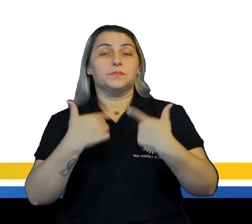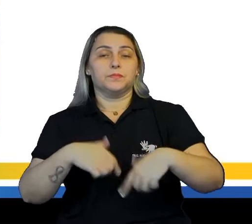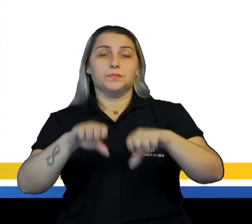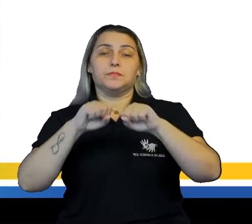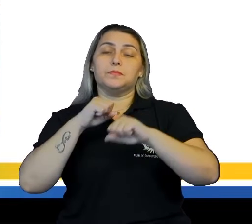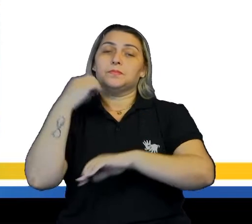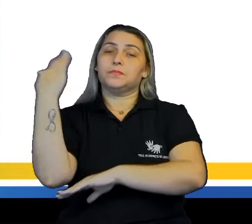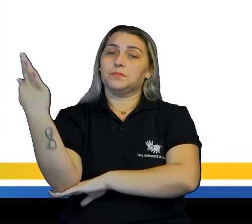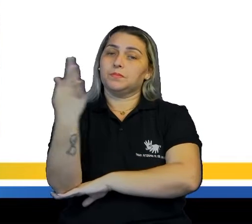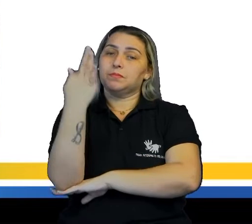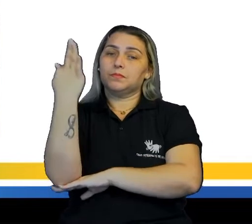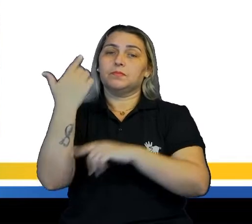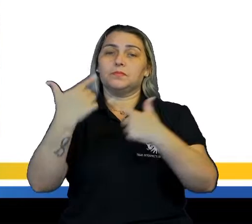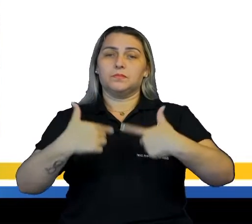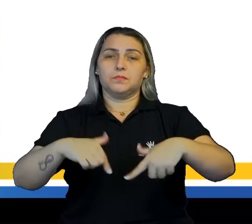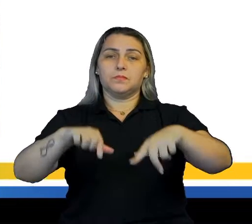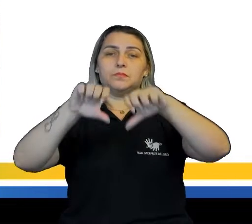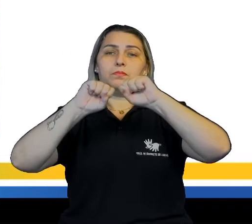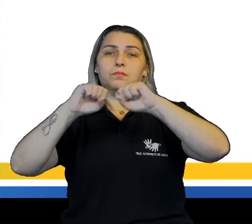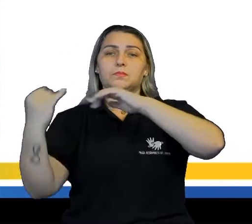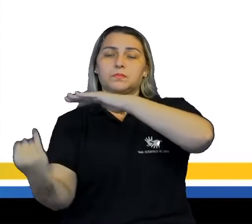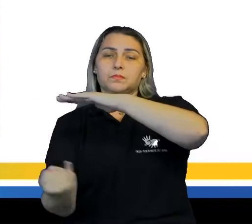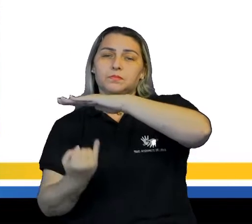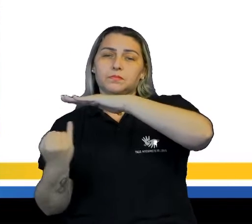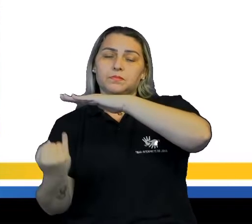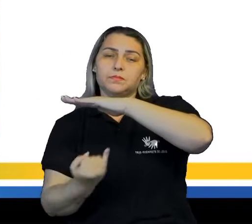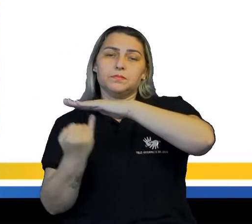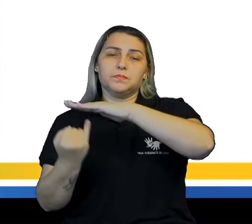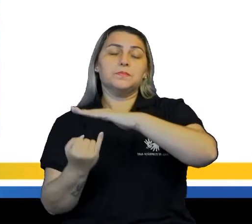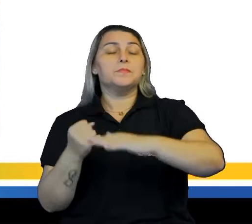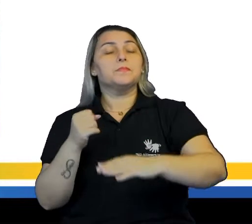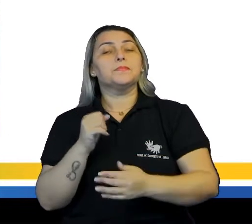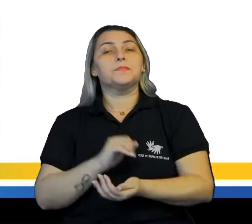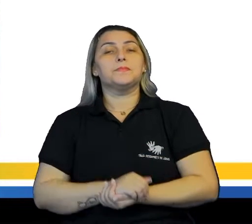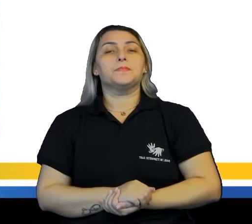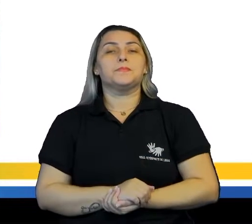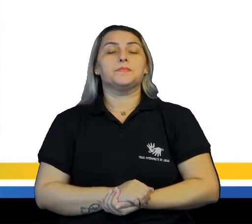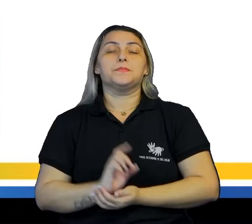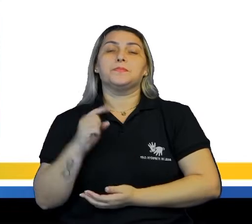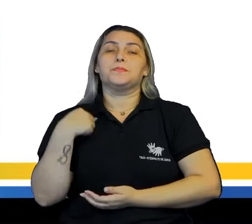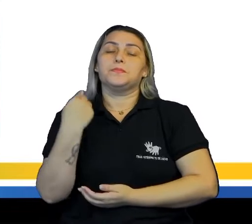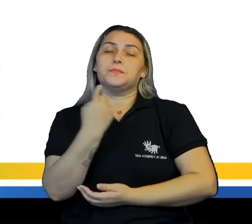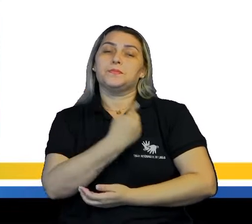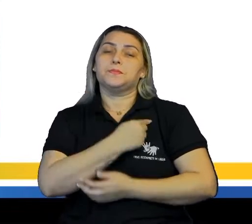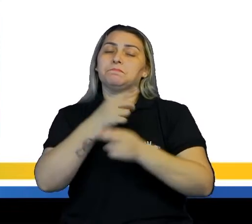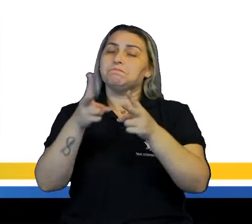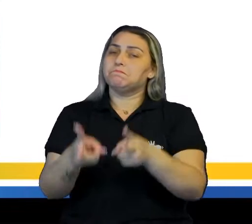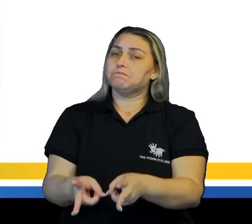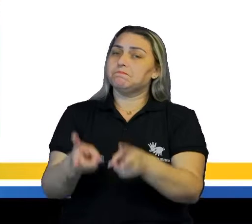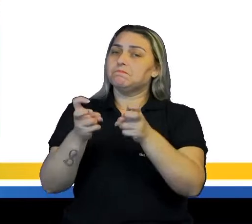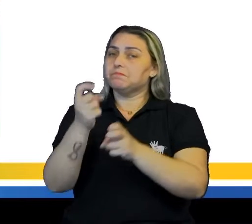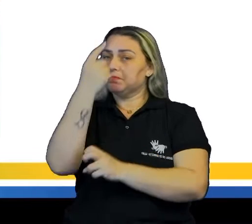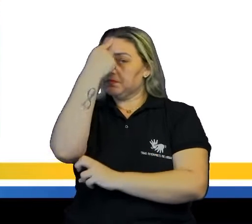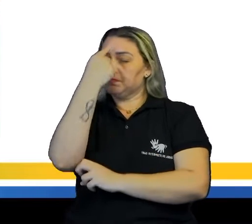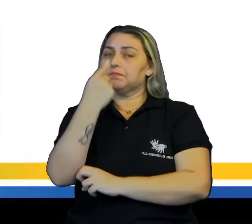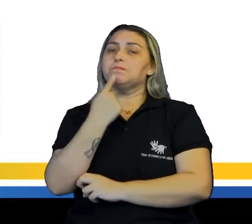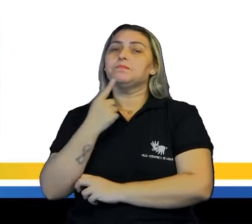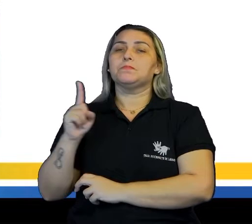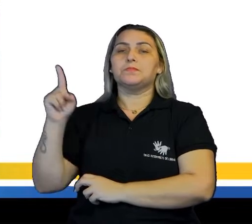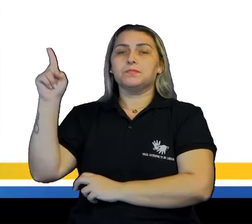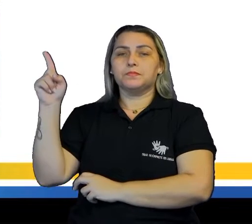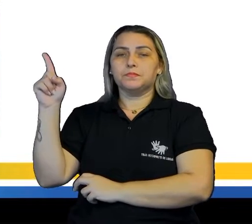Linguagem formal e linguagem informal. Nesse primeiro momento, nós iremos observar as figuras